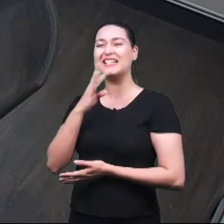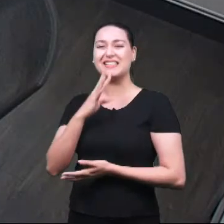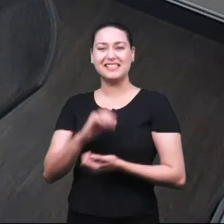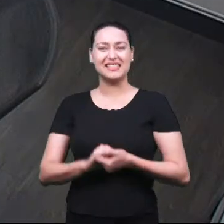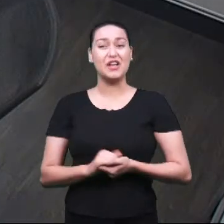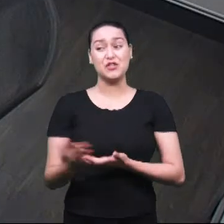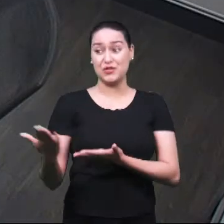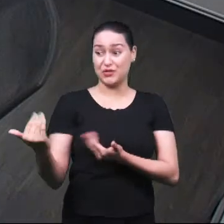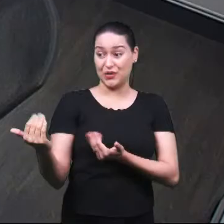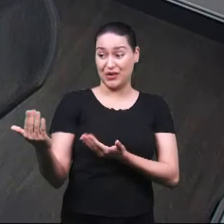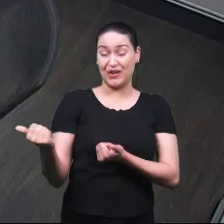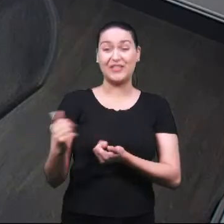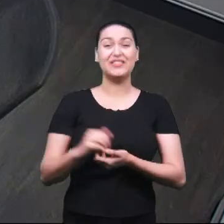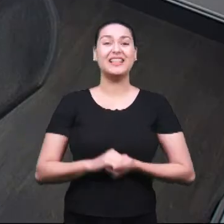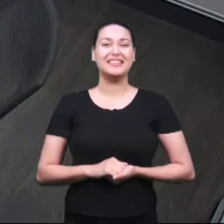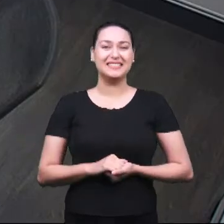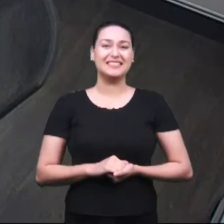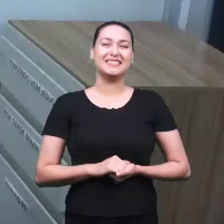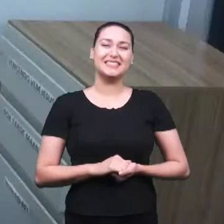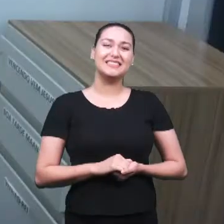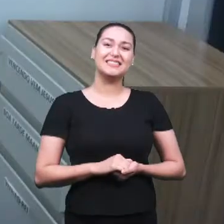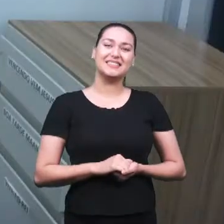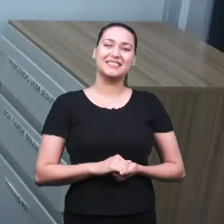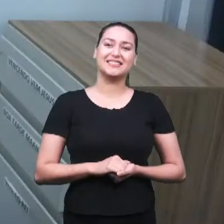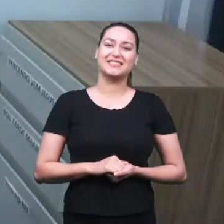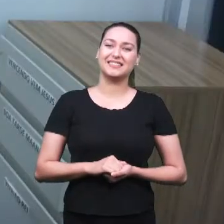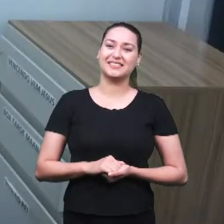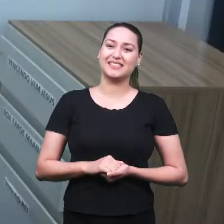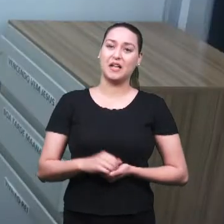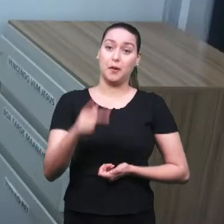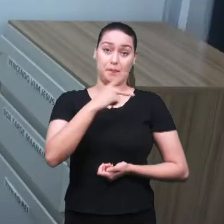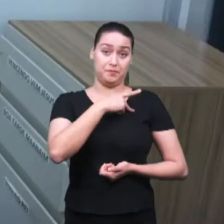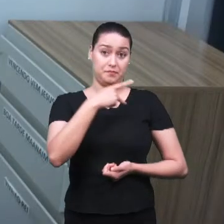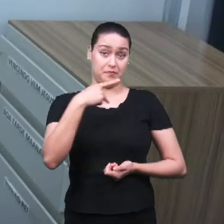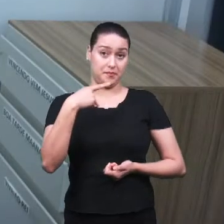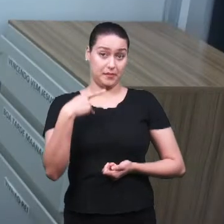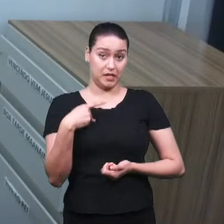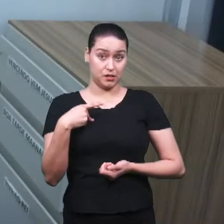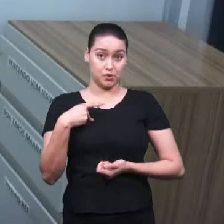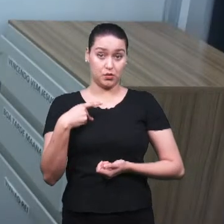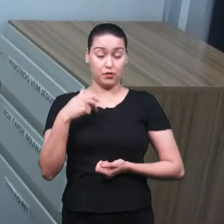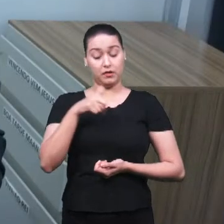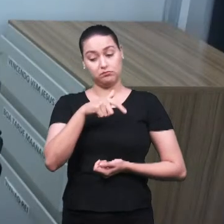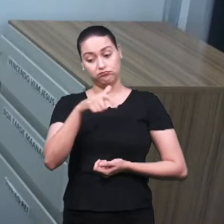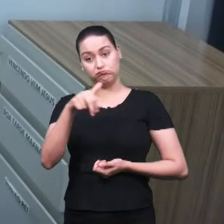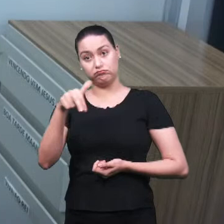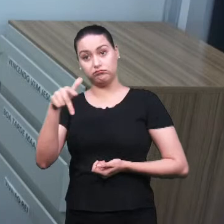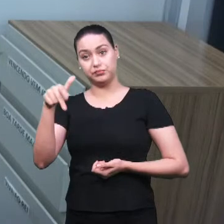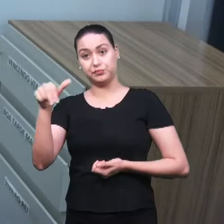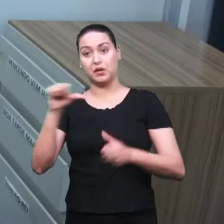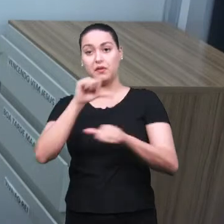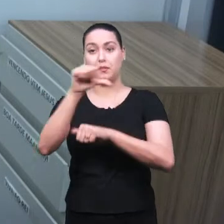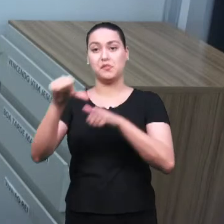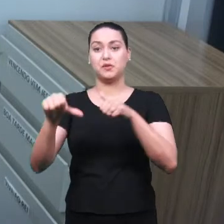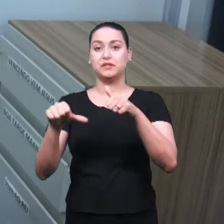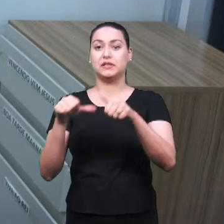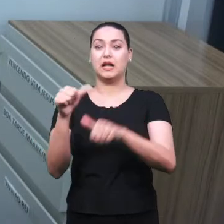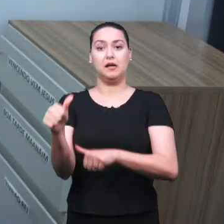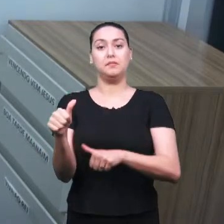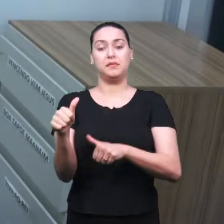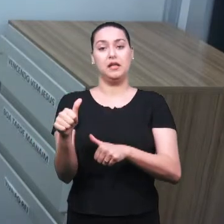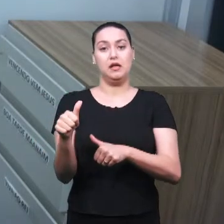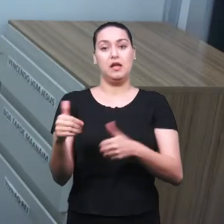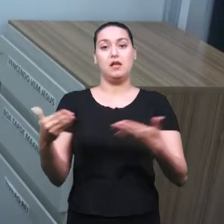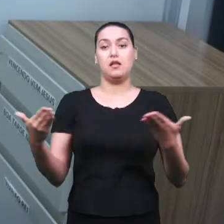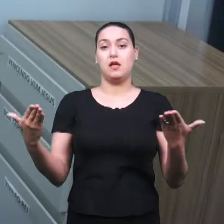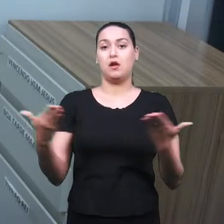jovem. Amém. Pastor Ricardo Bravin, já se dirigindo para o estúdio de TV. Daqui a pouco nós teremos então o